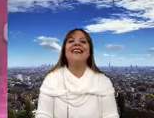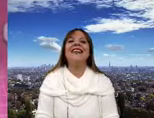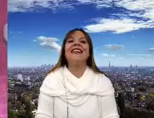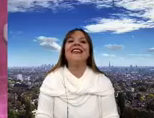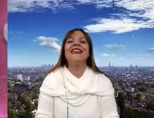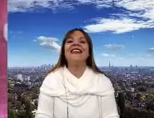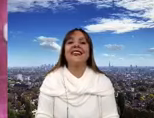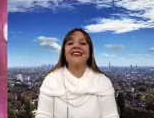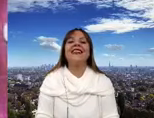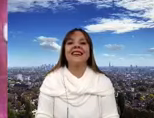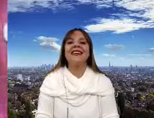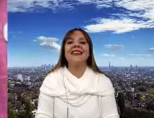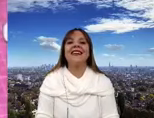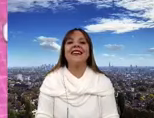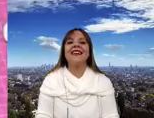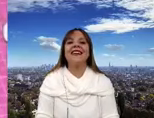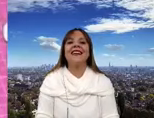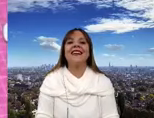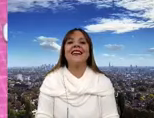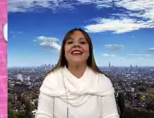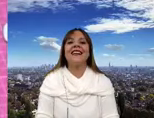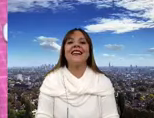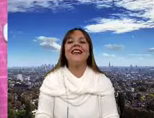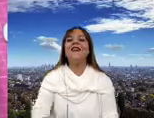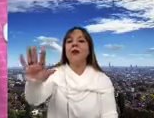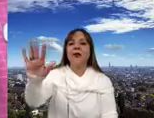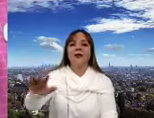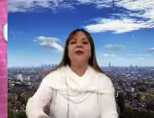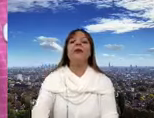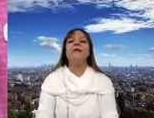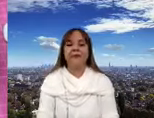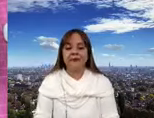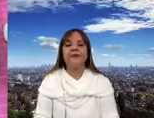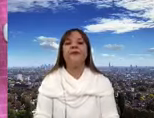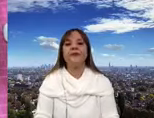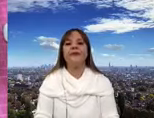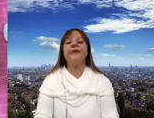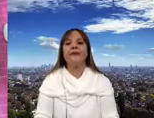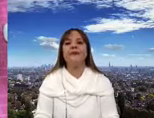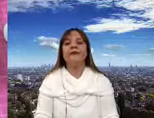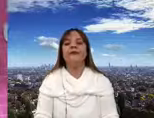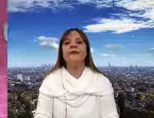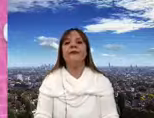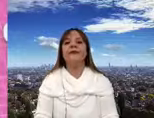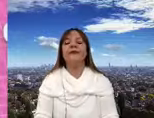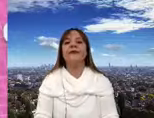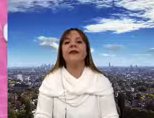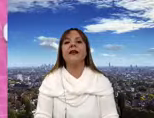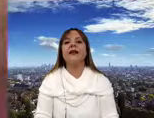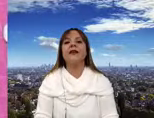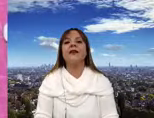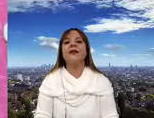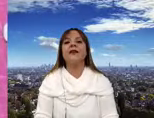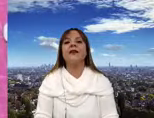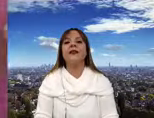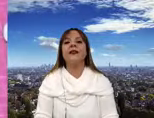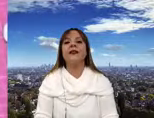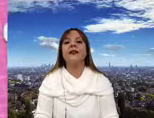bordou. Ai, é que eu nunca sei onde que eu vou certo, ó. Não, tá bom, tá Bordou bom. a sobrancelha. A gente vai cortar o focinho,